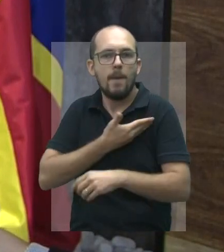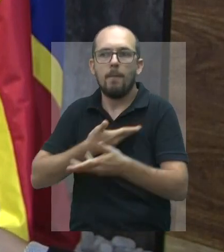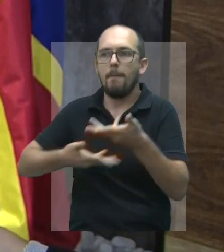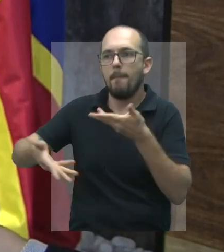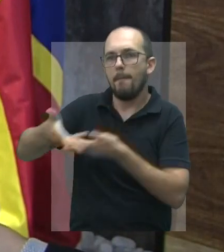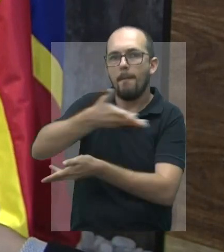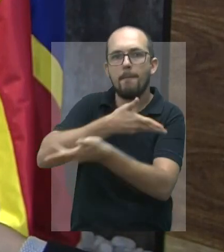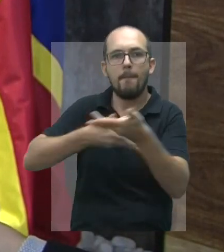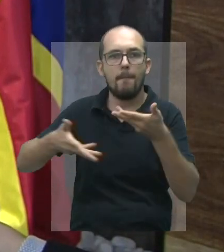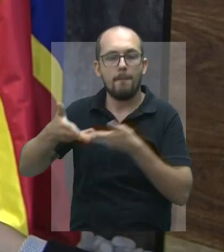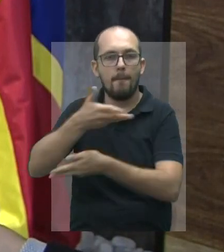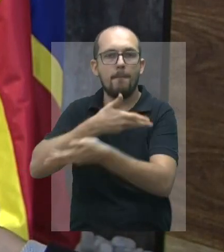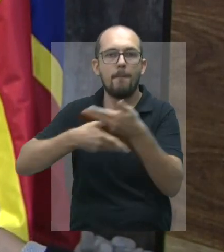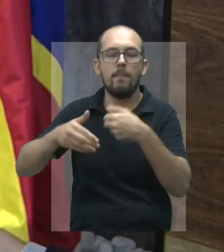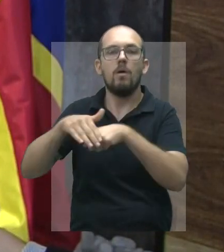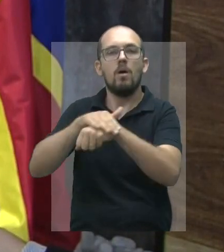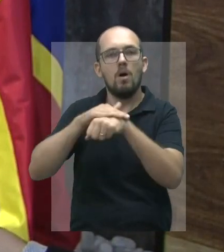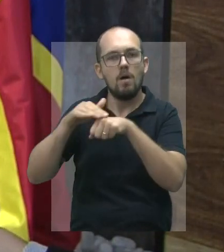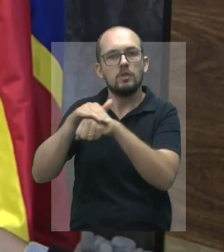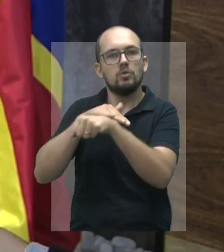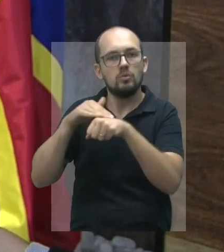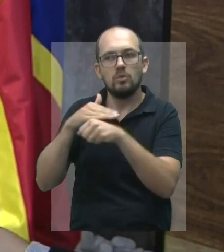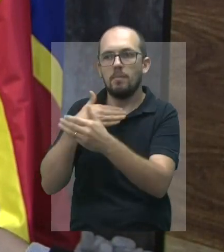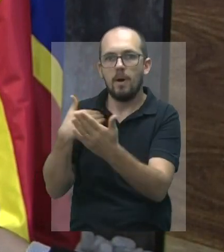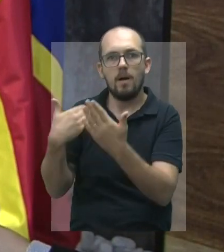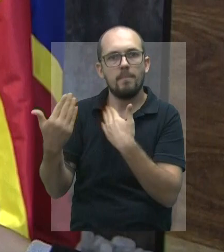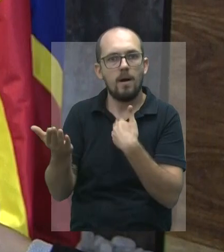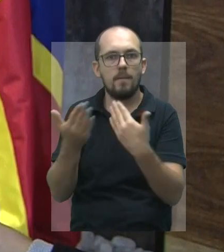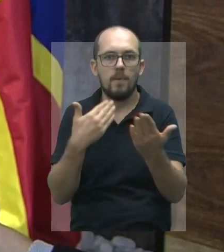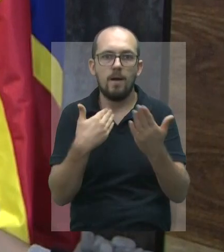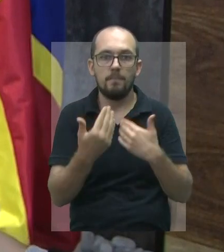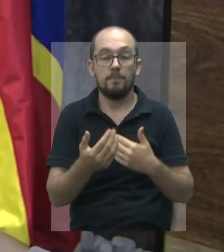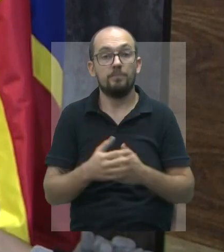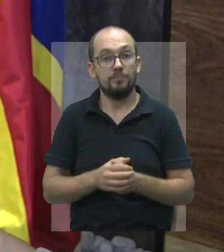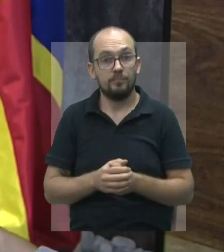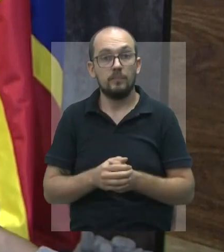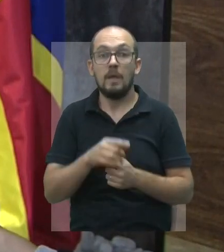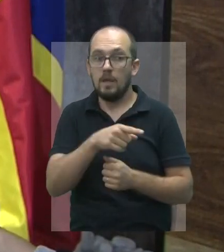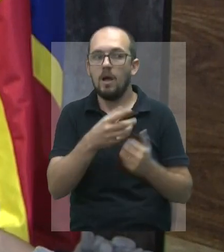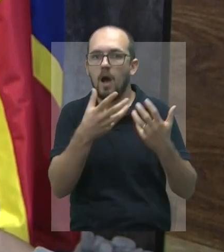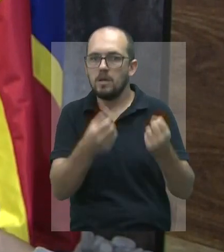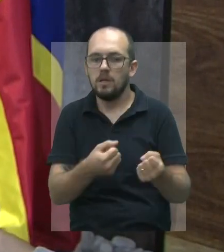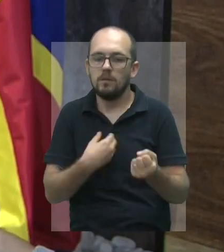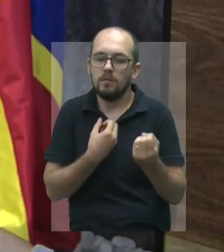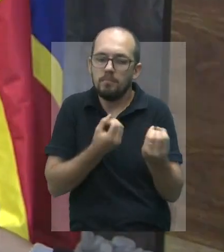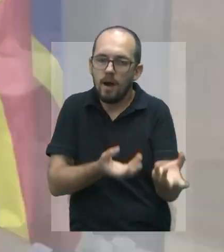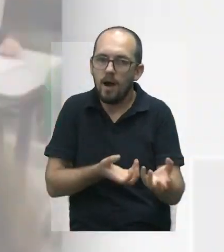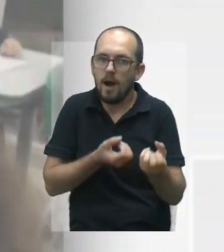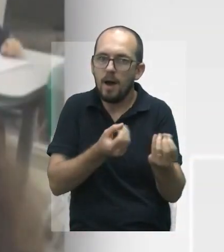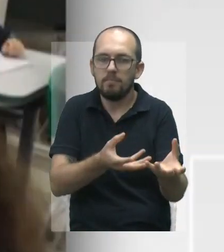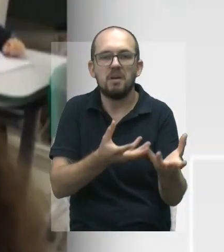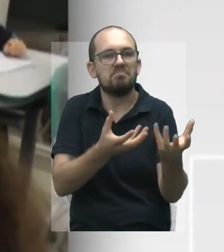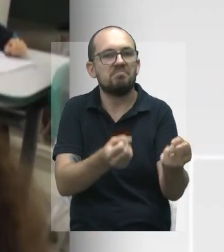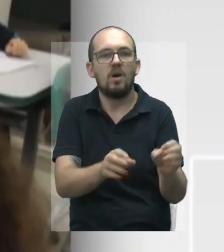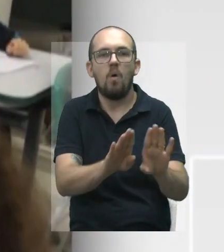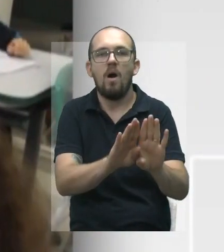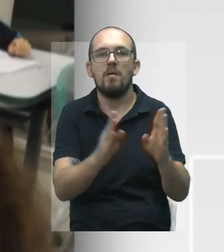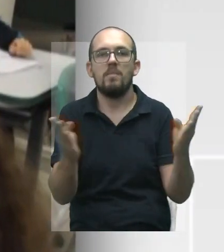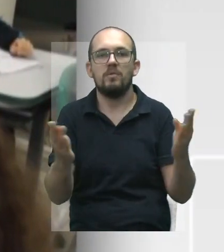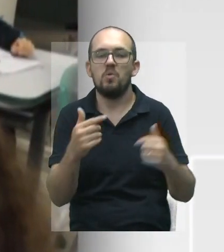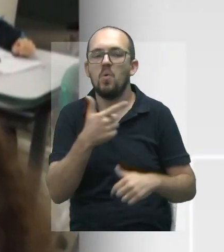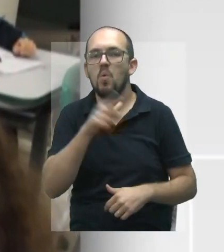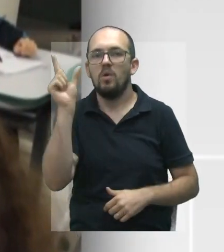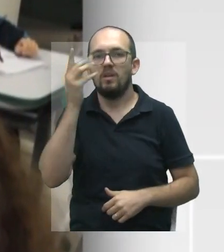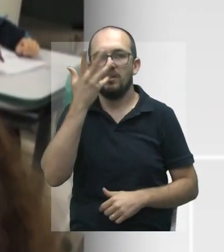Então nós conversamos, o Gustavo que aceita as propostas pedagógicas é outra criança. A evolução do